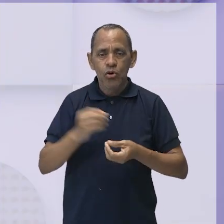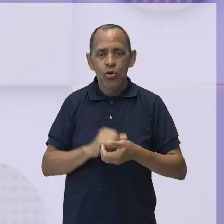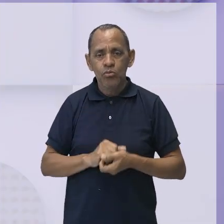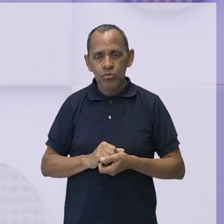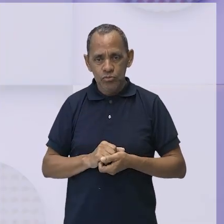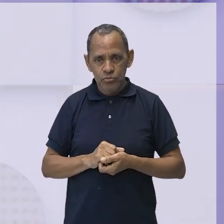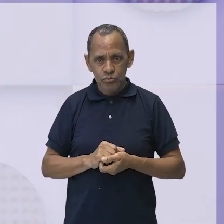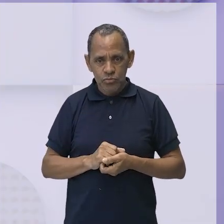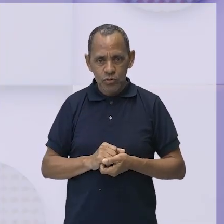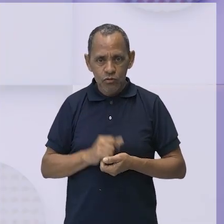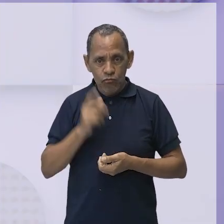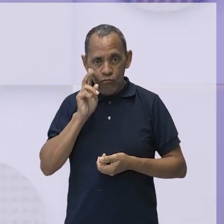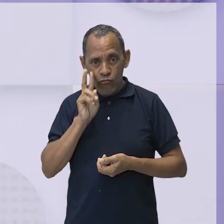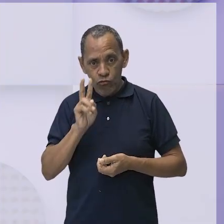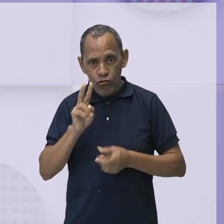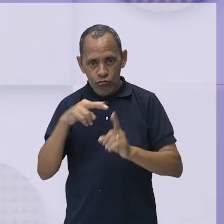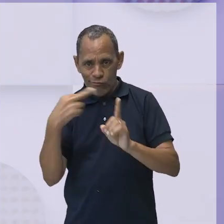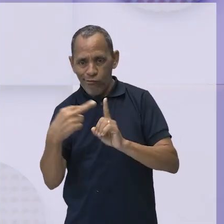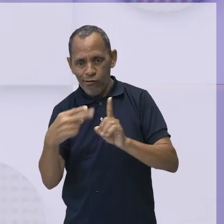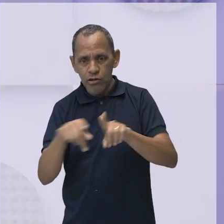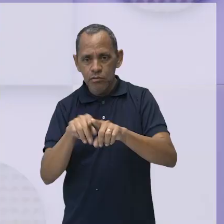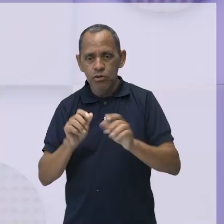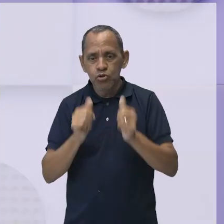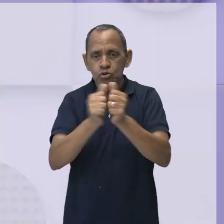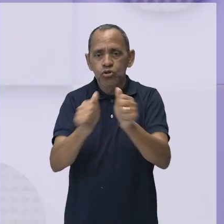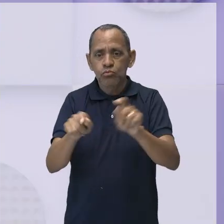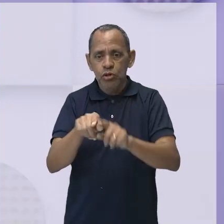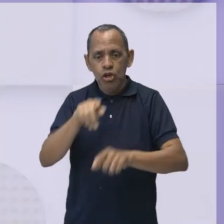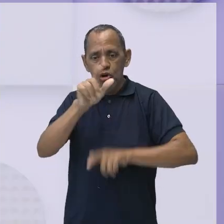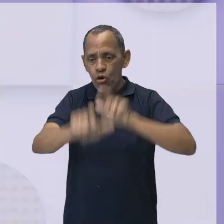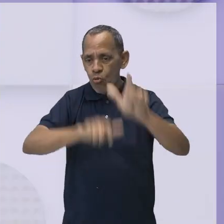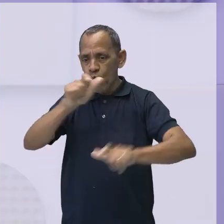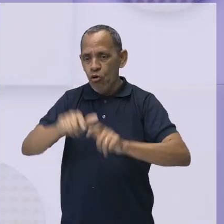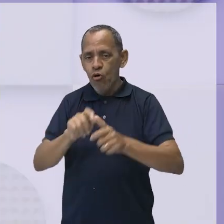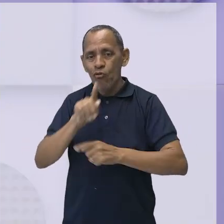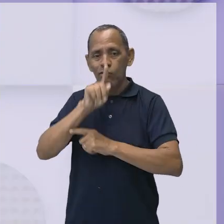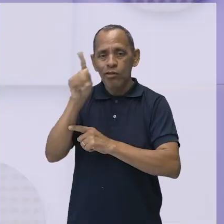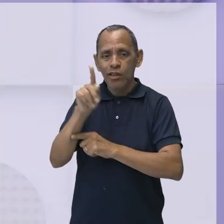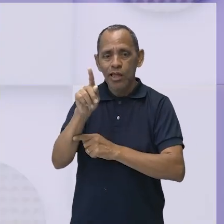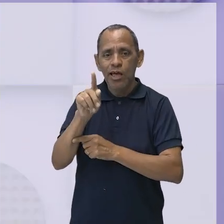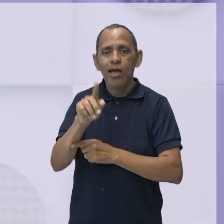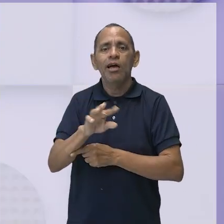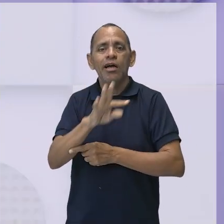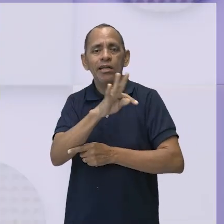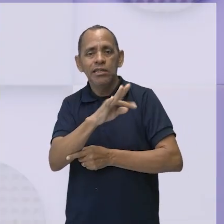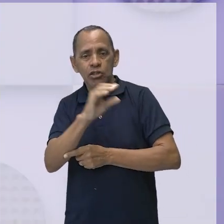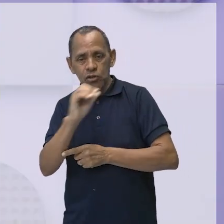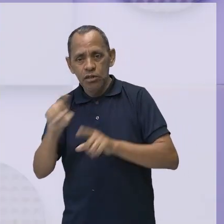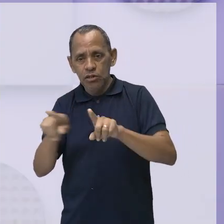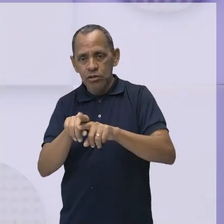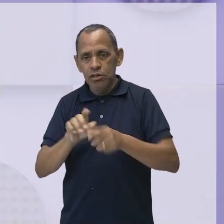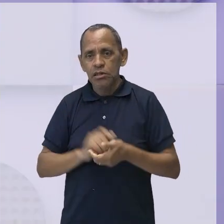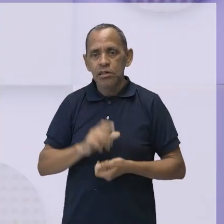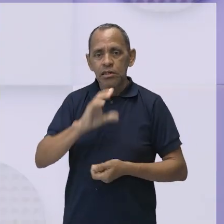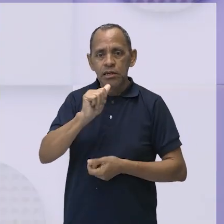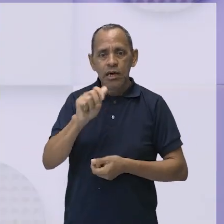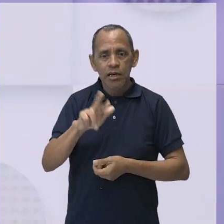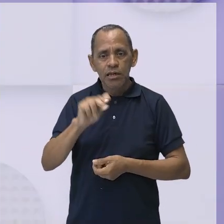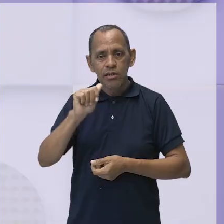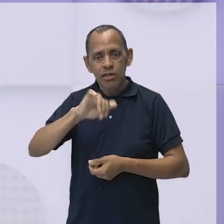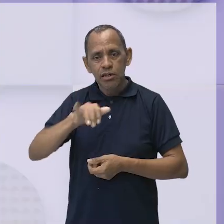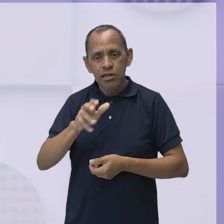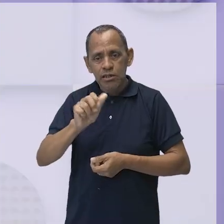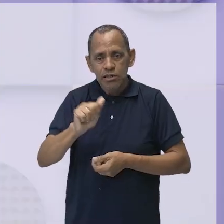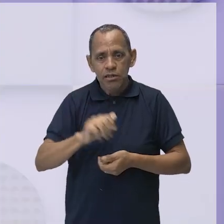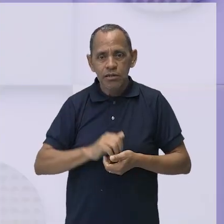para olharmos juntos e juntas uma concepção de transcendência a partir do povo Carajá, lá da região de